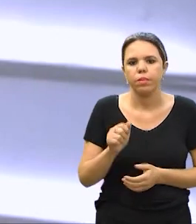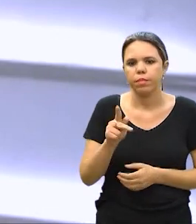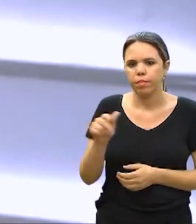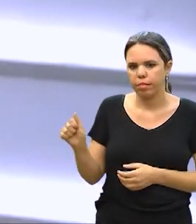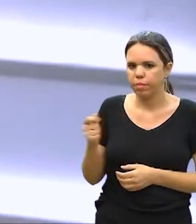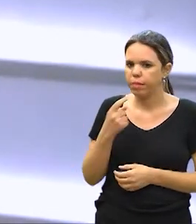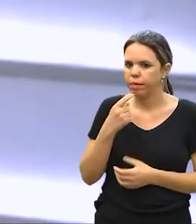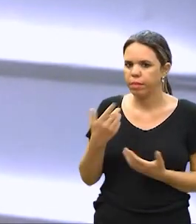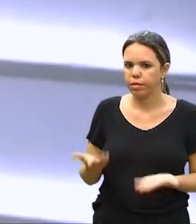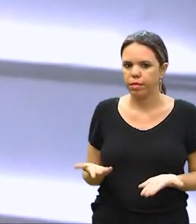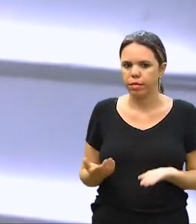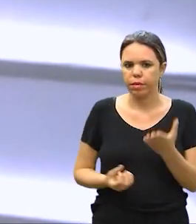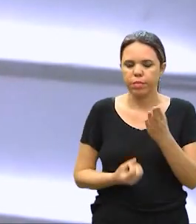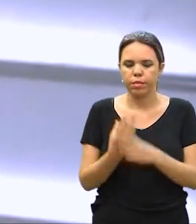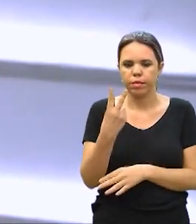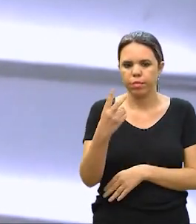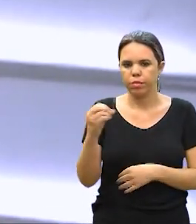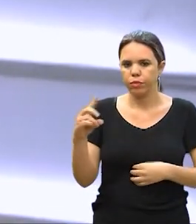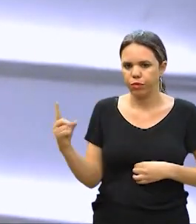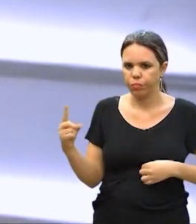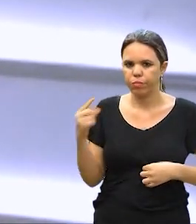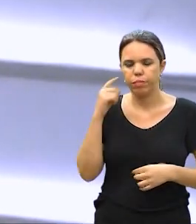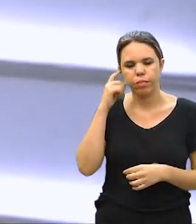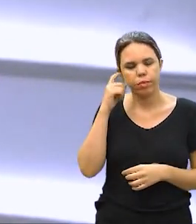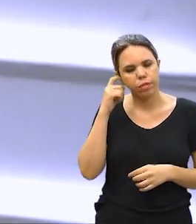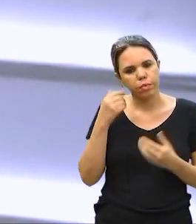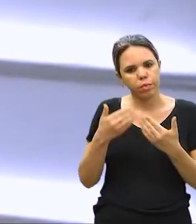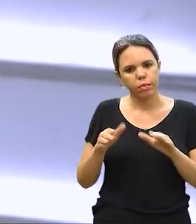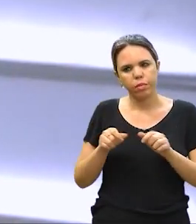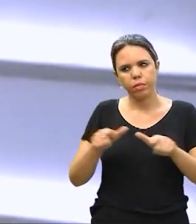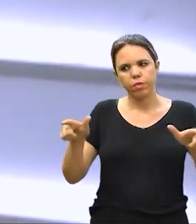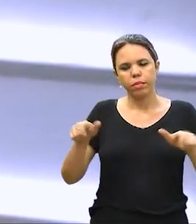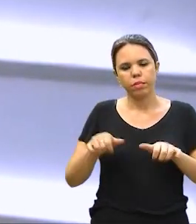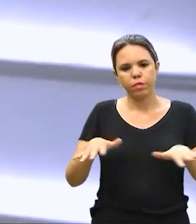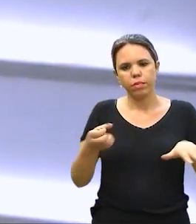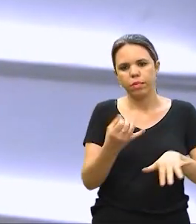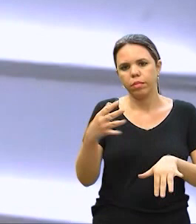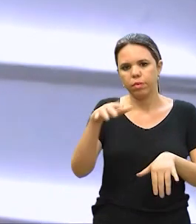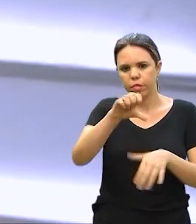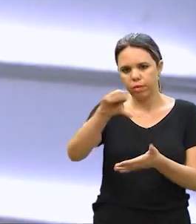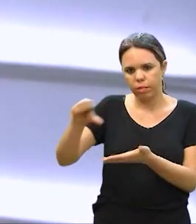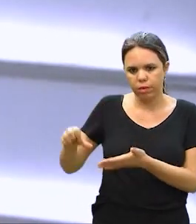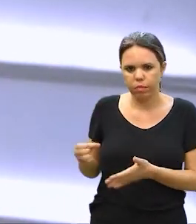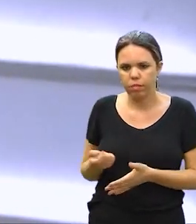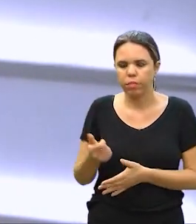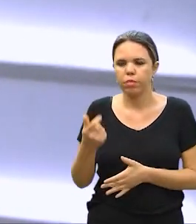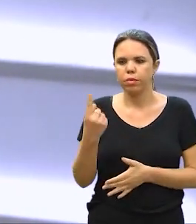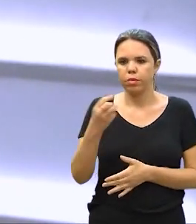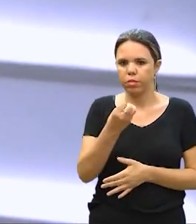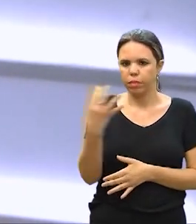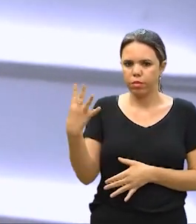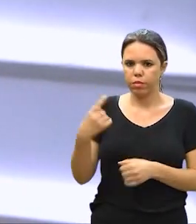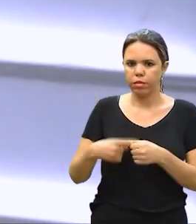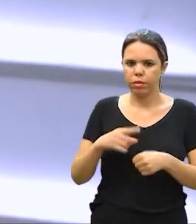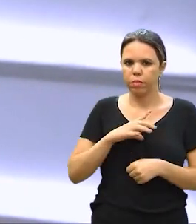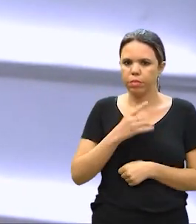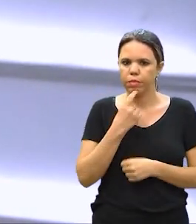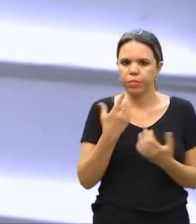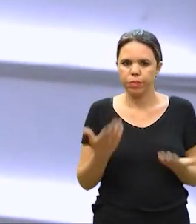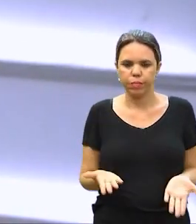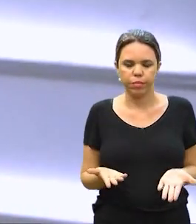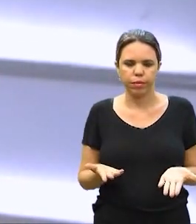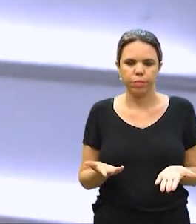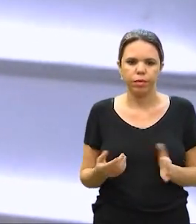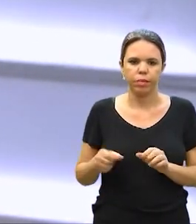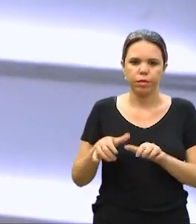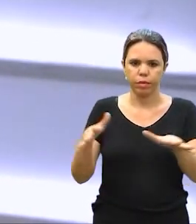APA de Campinas, ela foi criada em 2001 e ela abrange algumas porções do nosso território, praticamente 1/3 do município de